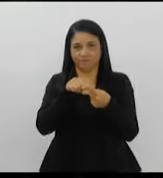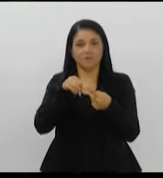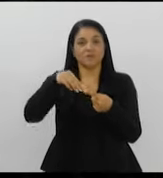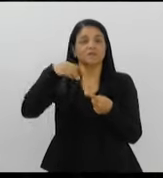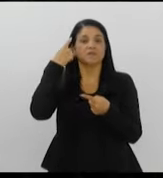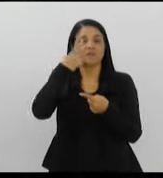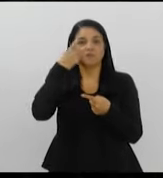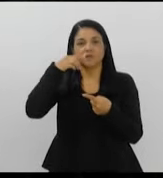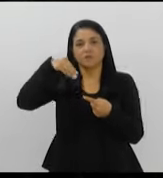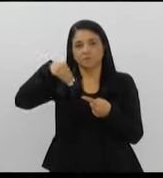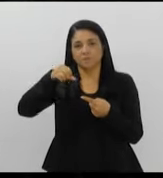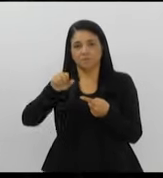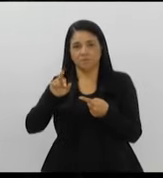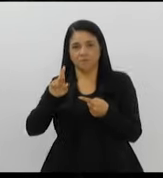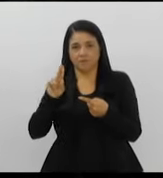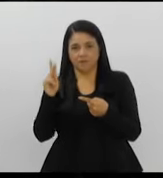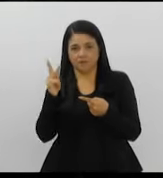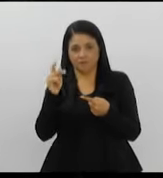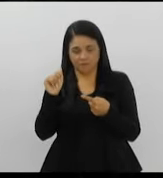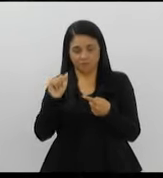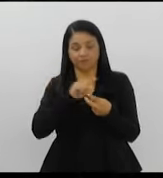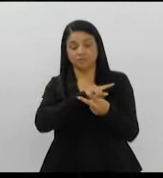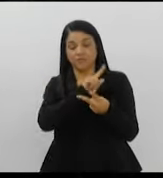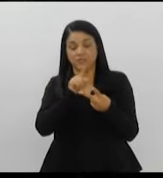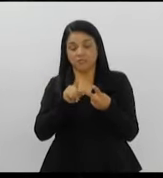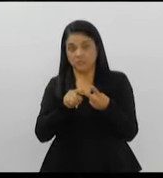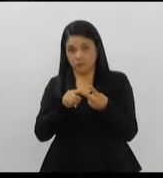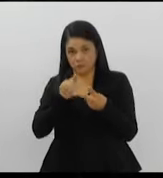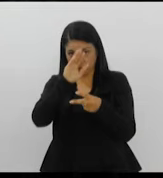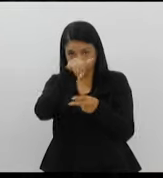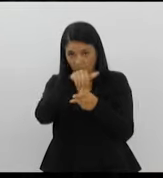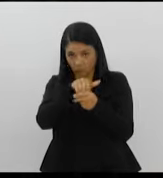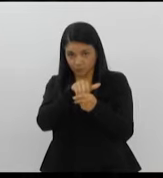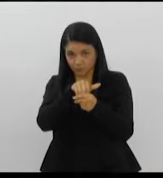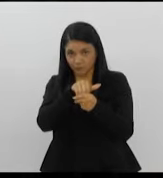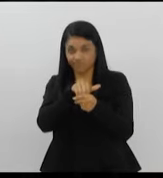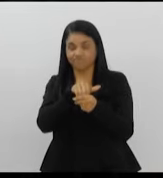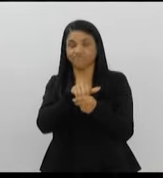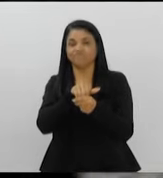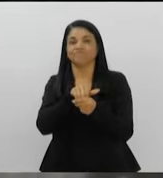Marta Rocha. Meu segundo voto, eu